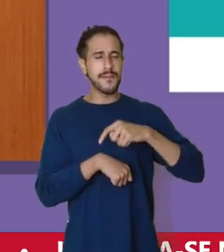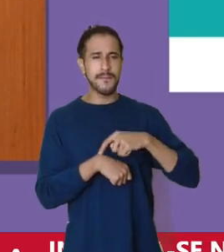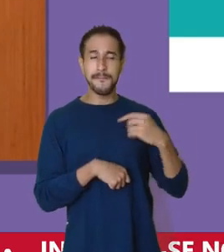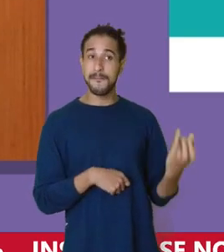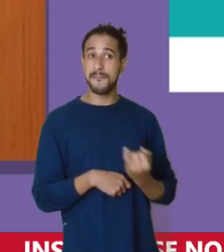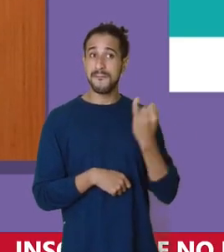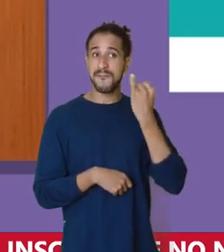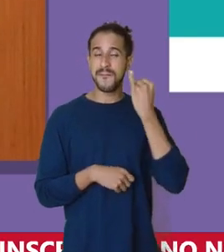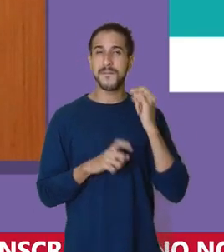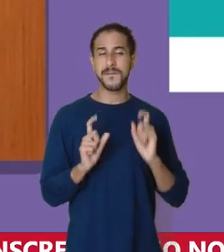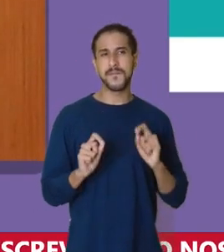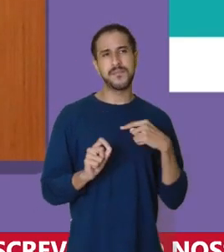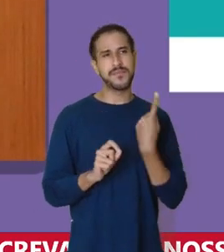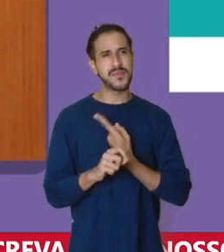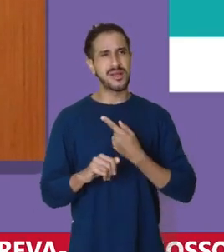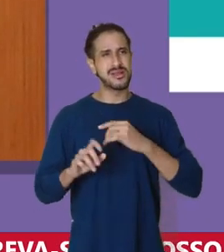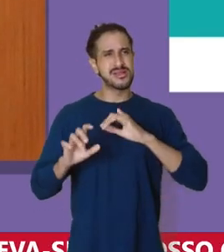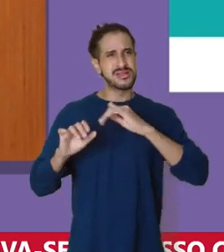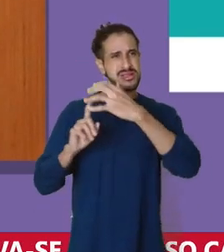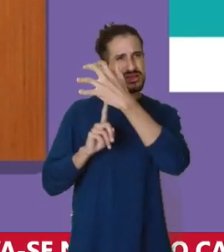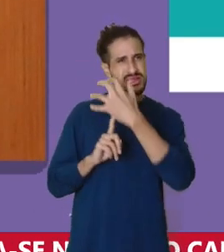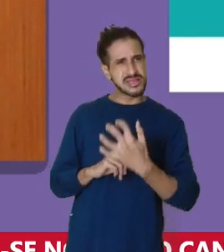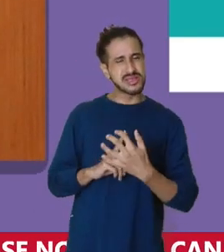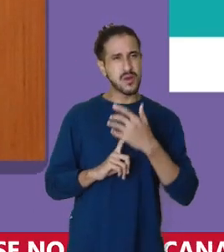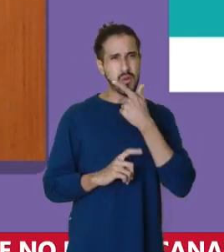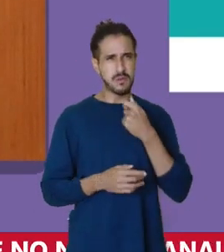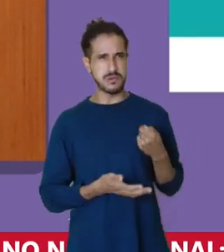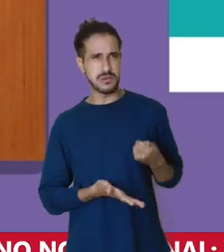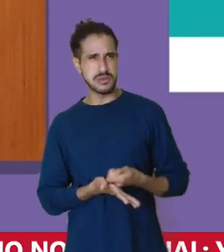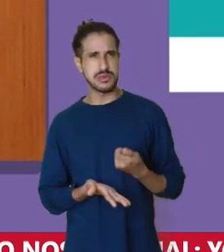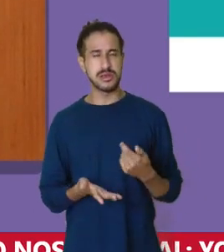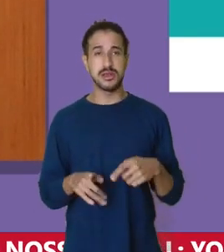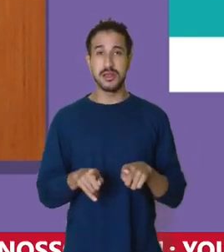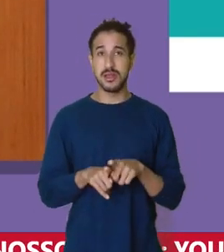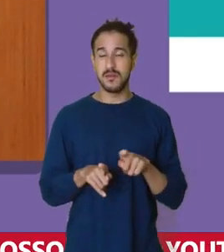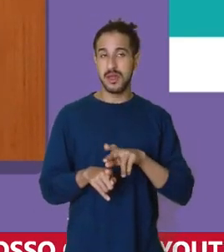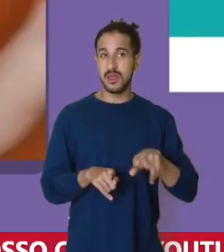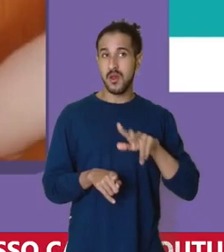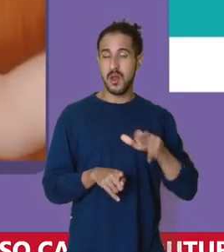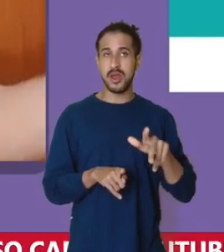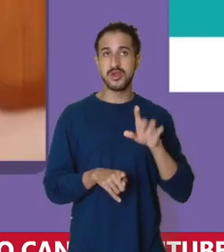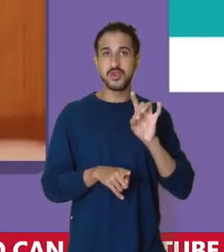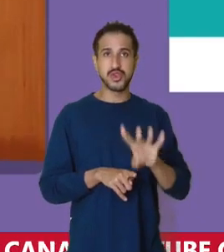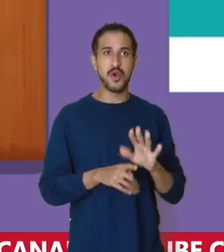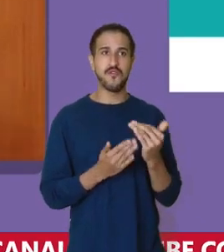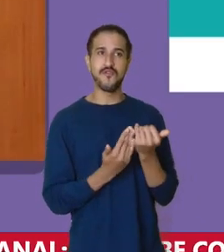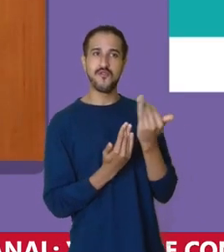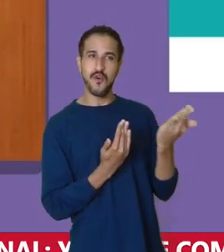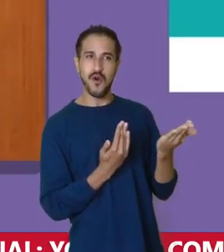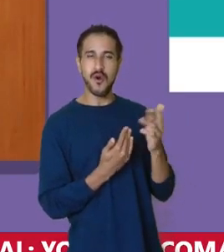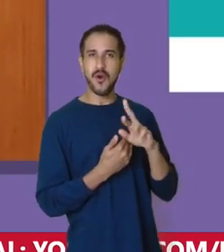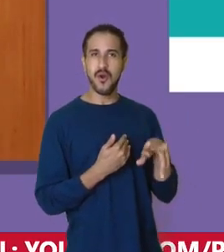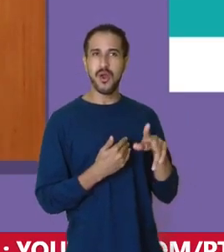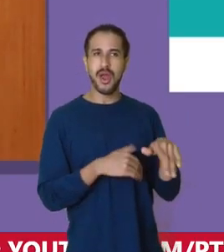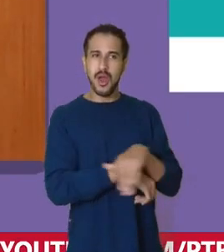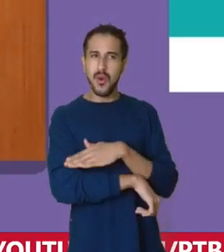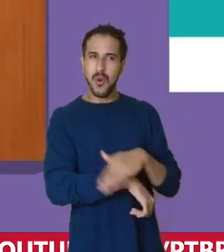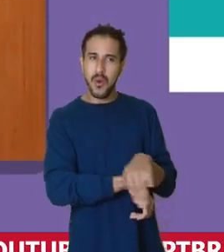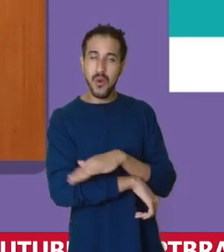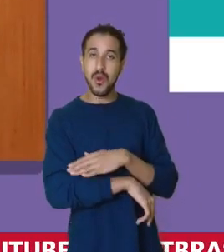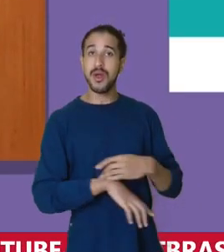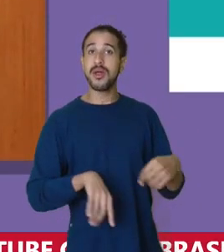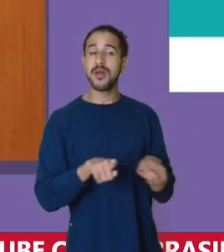desafiador. A gente sofre machismo, sim, né? Inclusive não só de fora, né? Não só na rua,